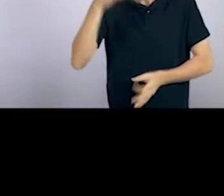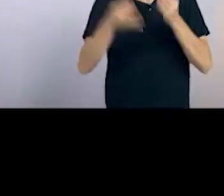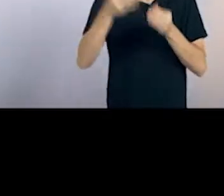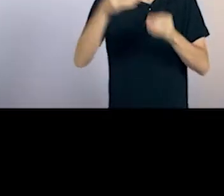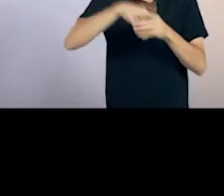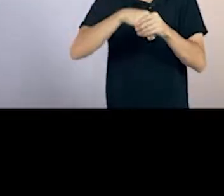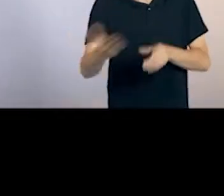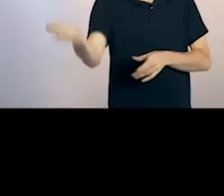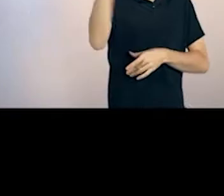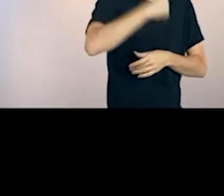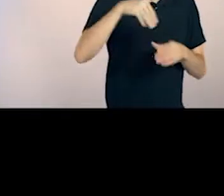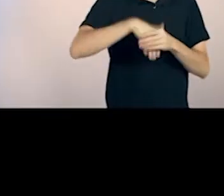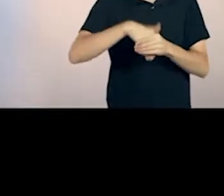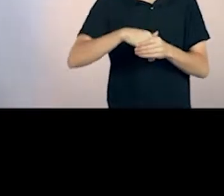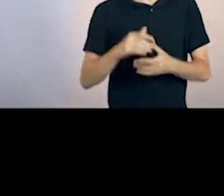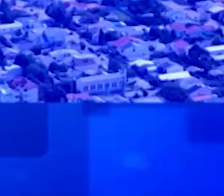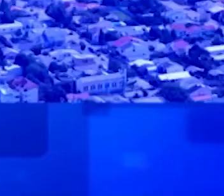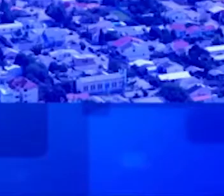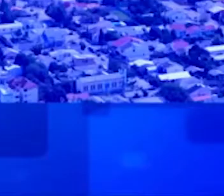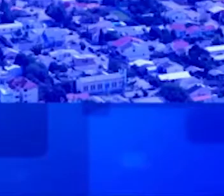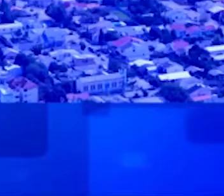Justiça eleitoral. Vem pra urna.